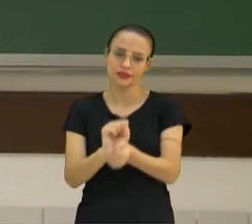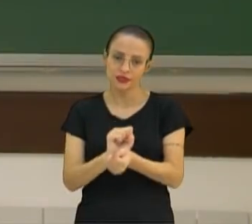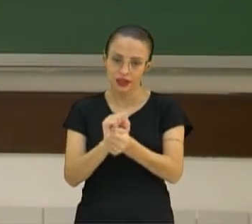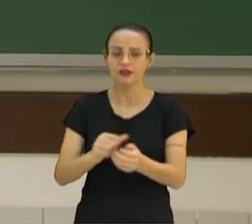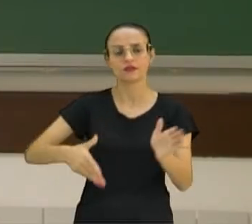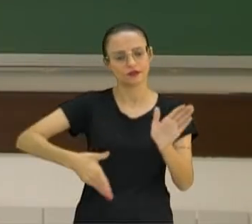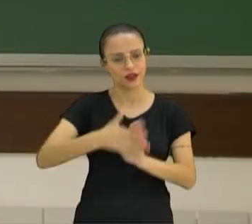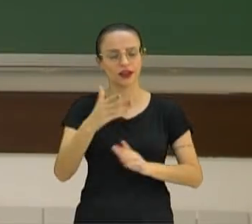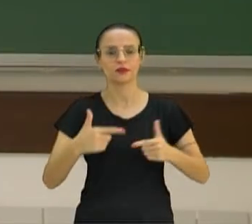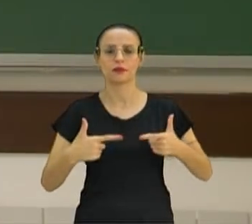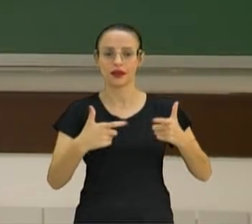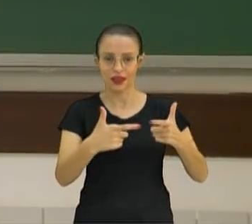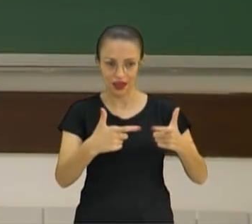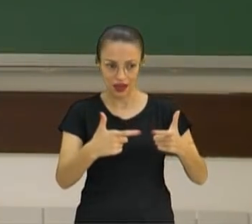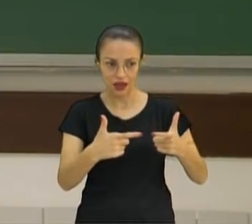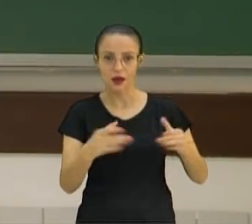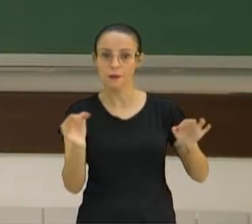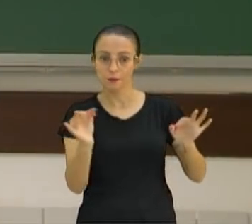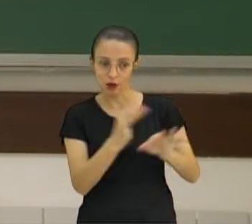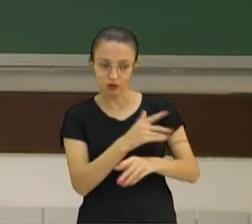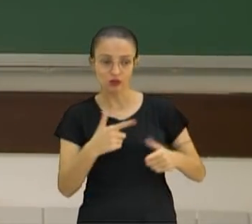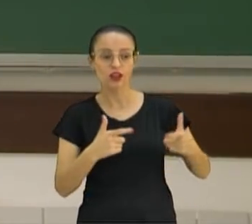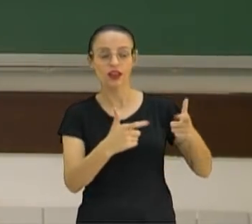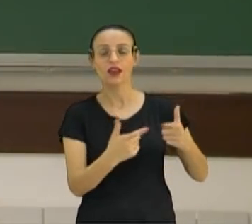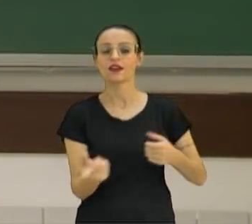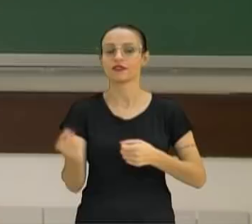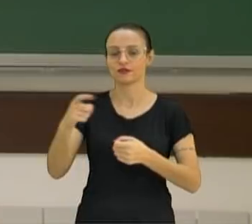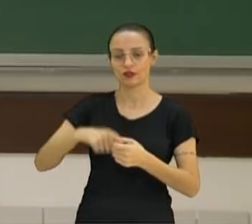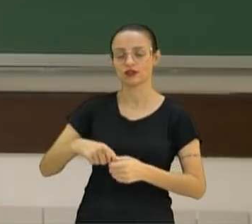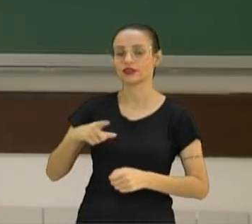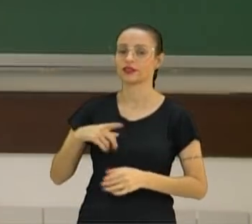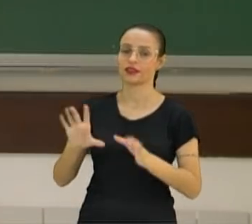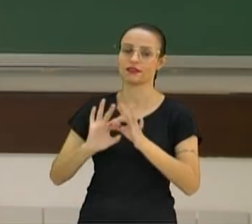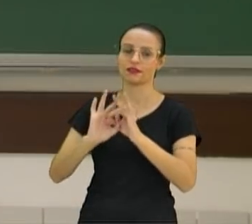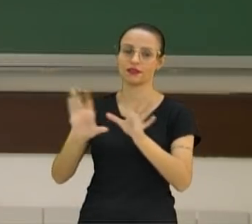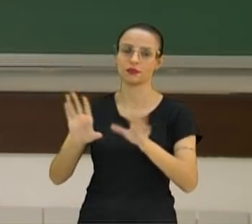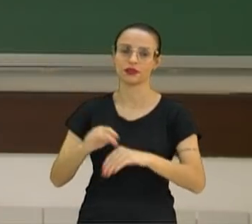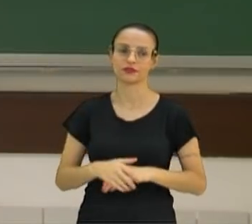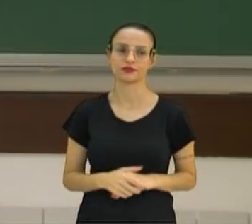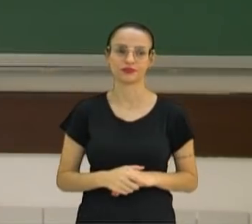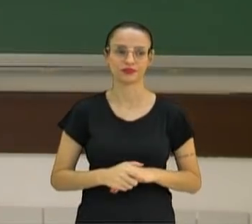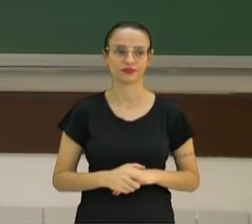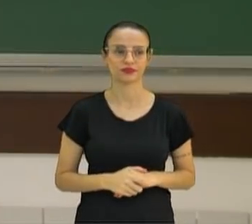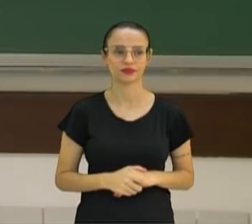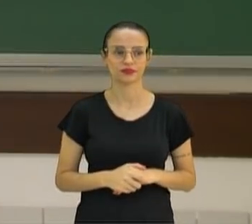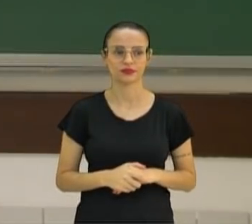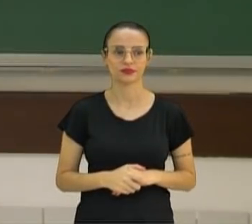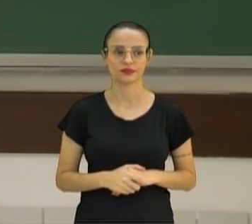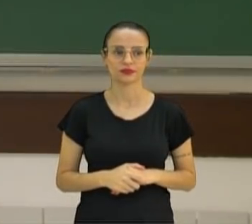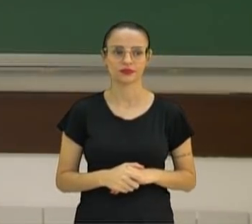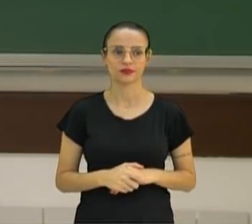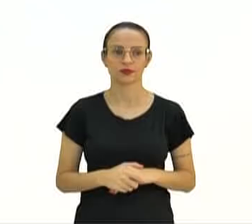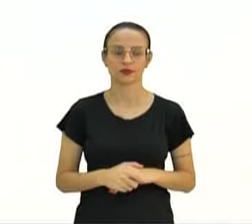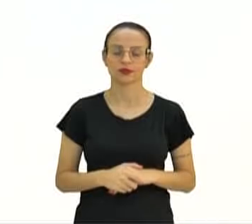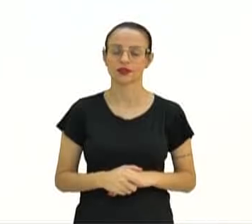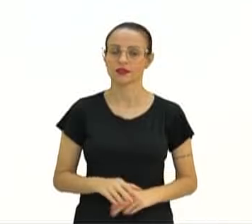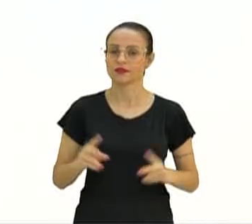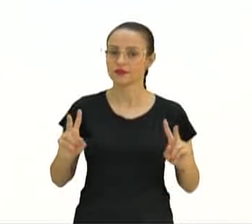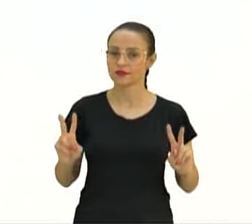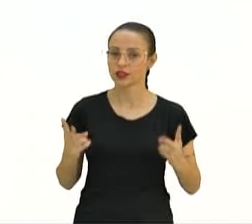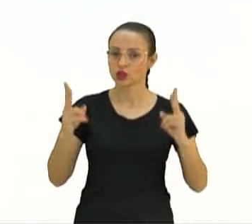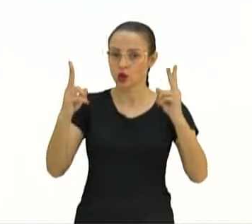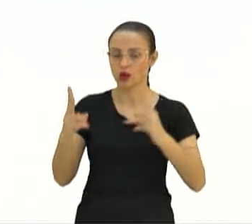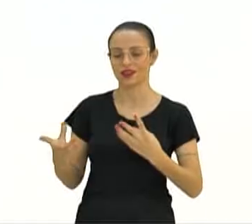para a guerra, depois de terminado o conflito, teria então a sua anistia, né? A vitória da